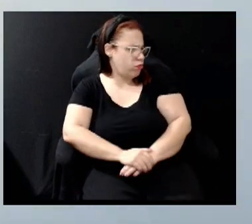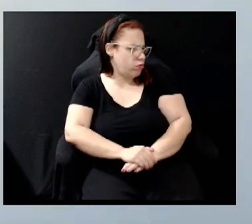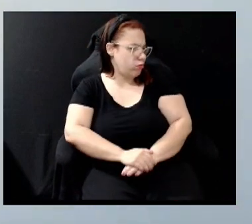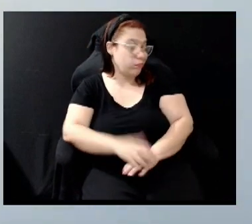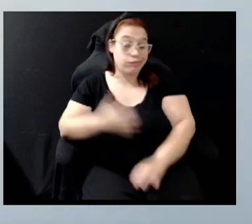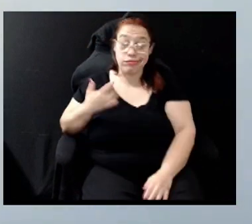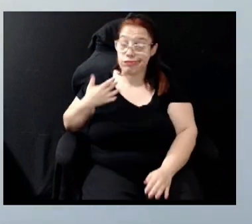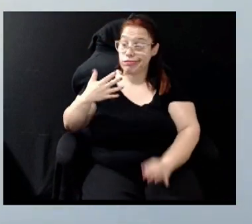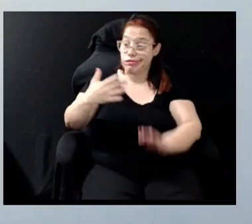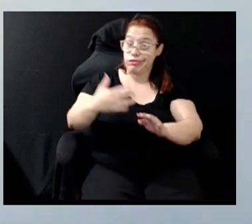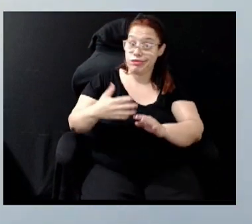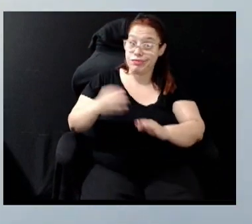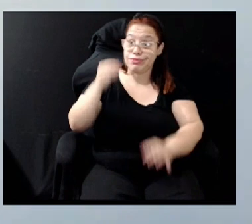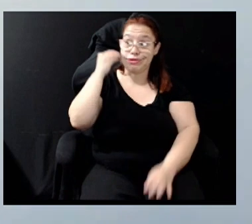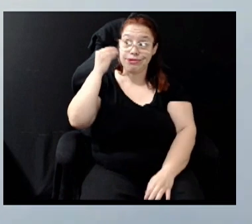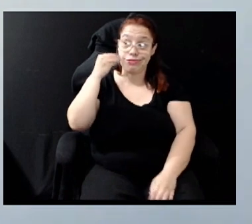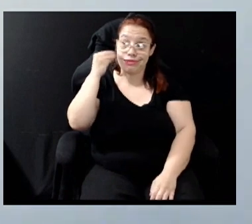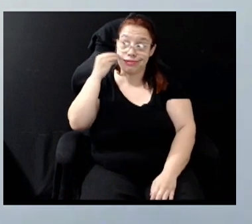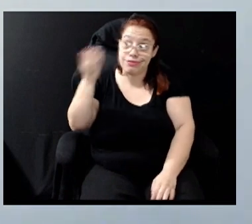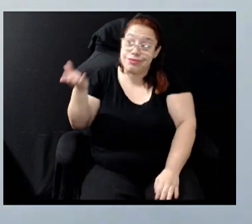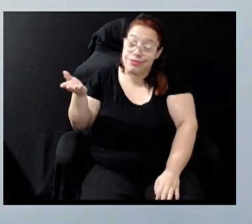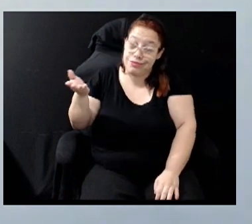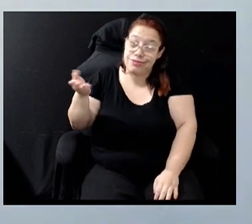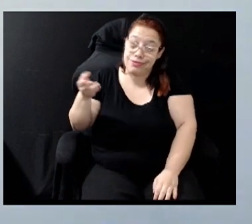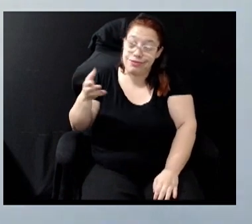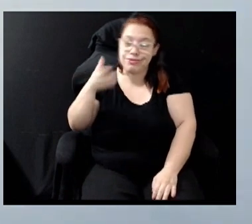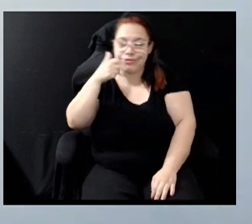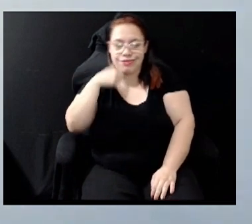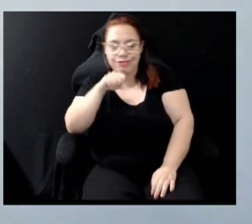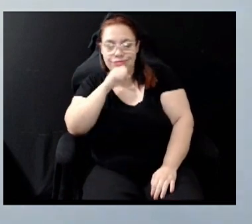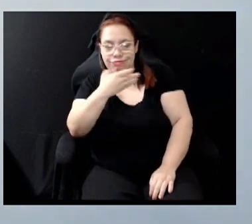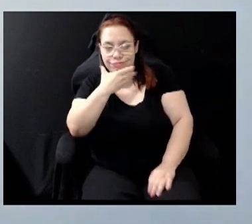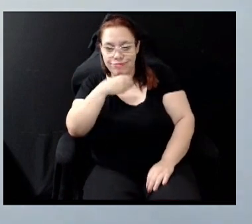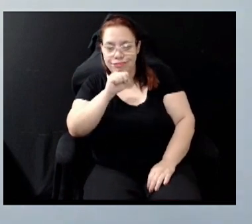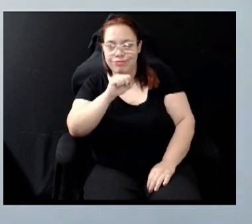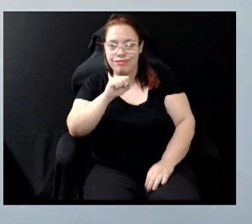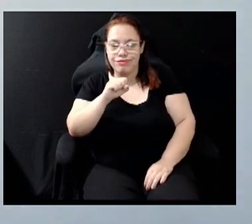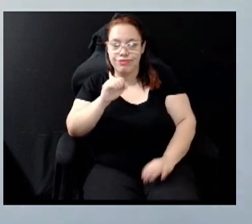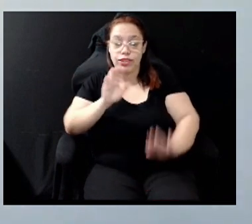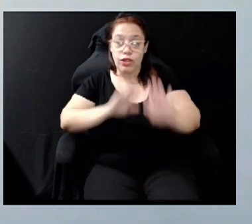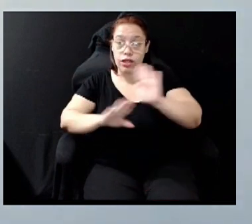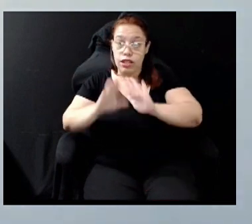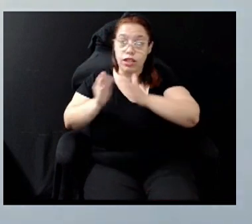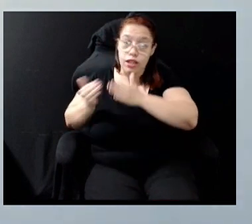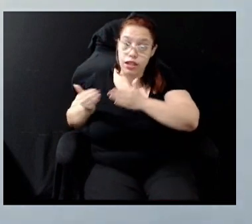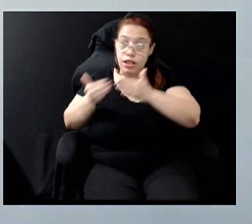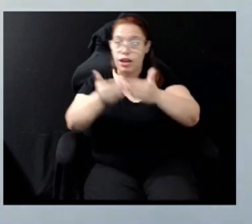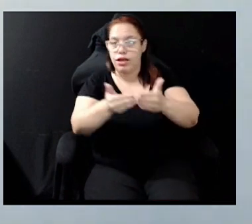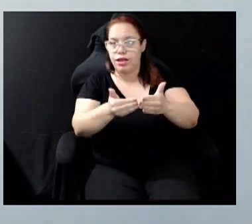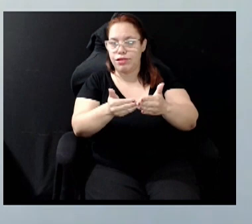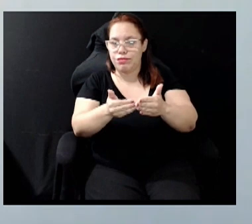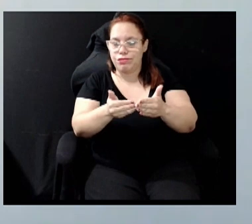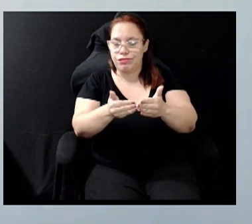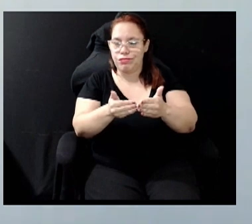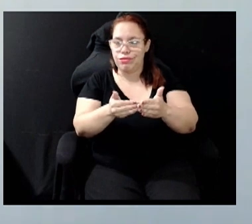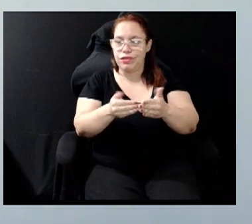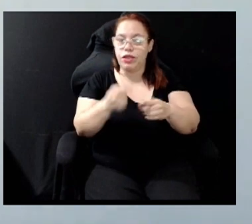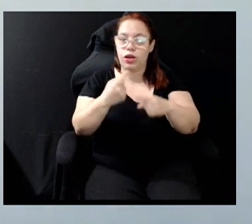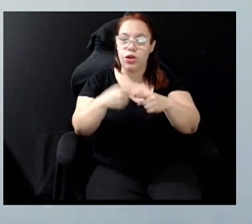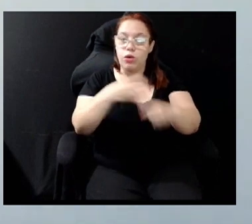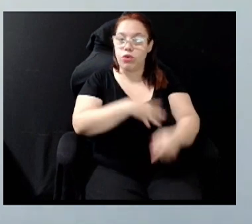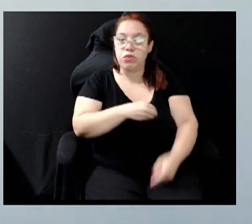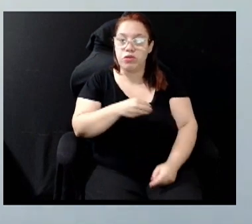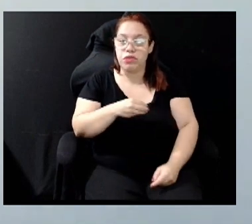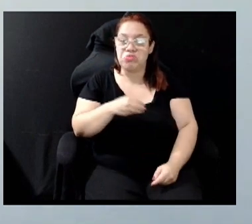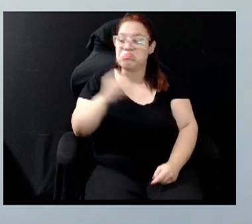da experiência, né, que essa mãe, que esse pai, que esse cuidador traz desse momento, né? Porque o filho, até então, ele